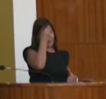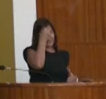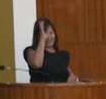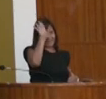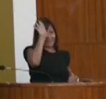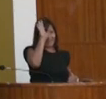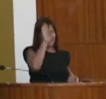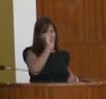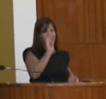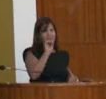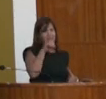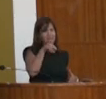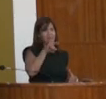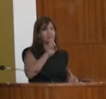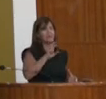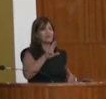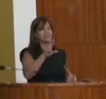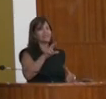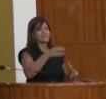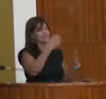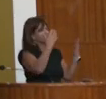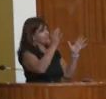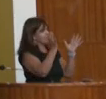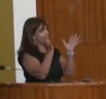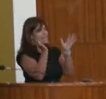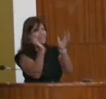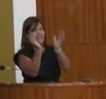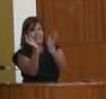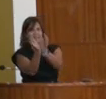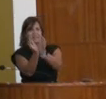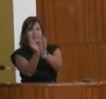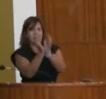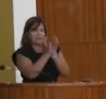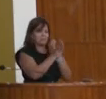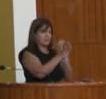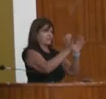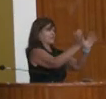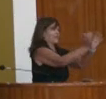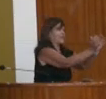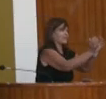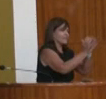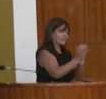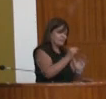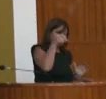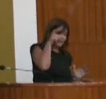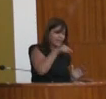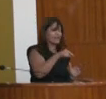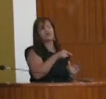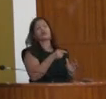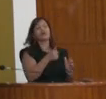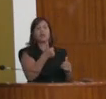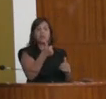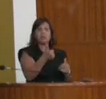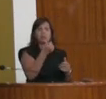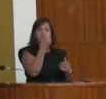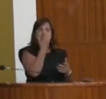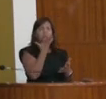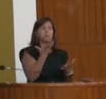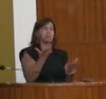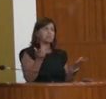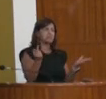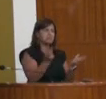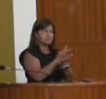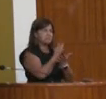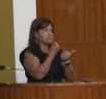Queria agradecer toda a minha equipe aqui pelo trabalho que fez para que essa audiência pública acontecesse